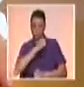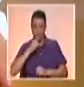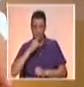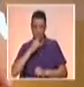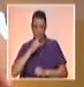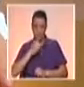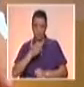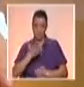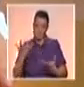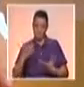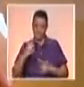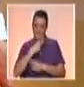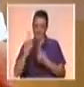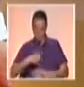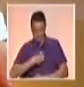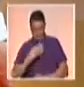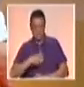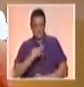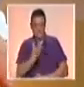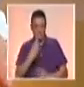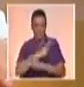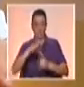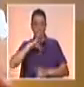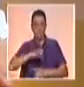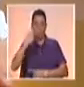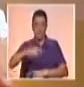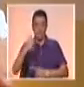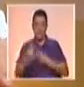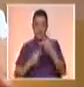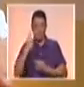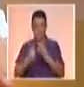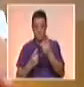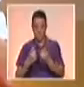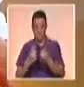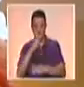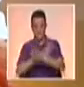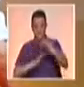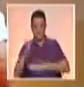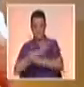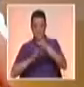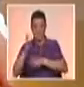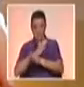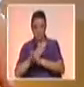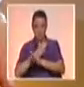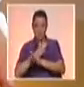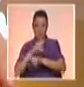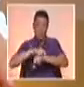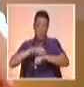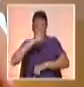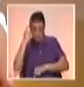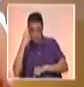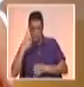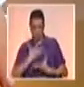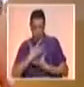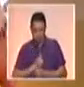nossa dor, que todos passamos por ela quando sentimos ou quando sabemos que um filho nosso tem algum tipo de deficiência ou de doença crónica. É um